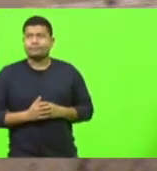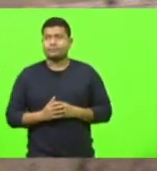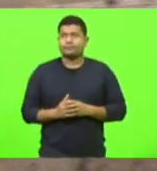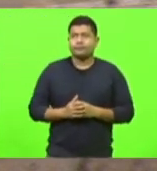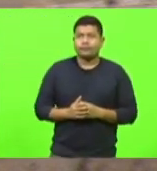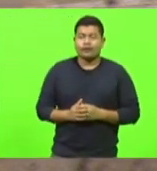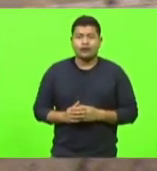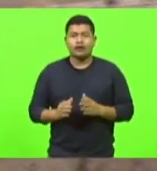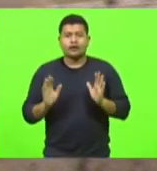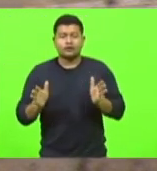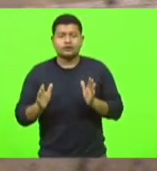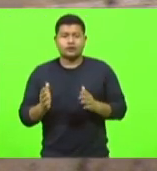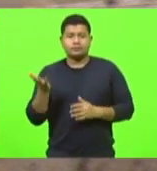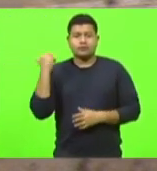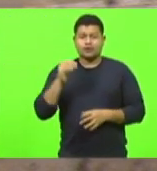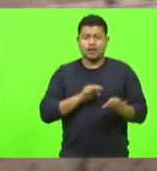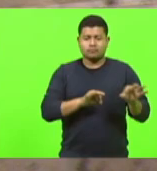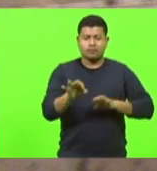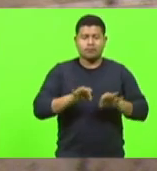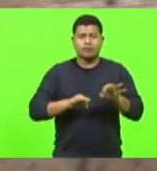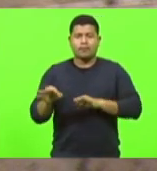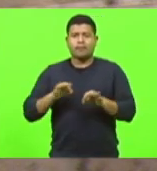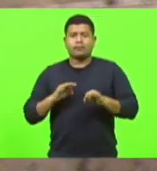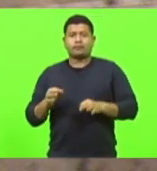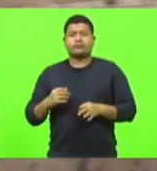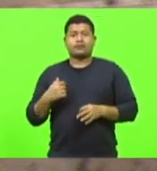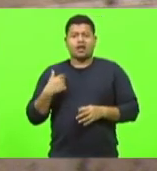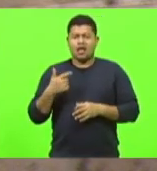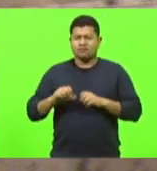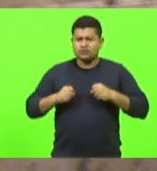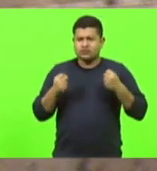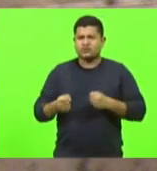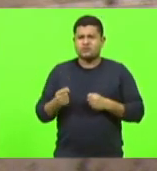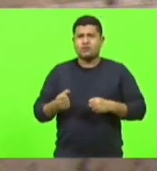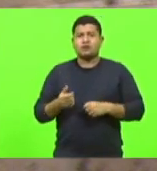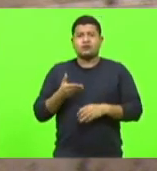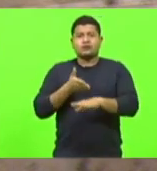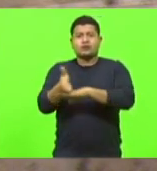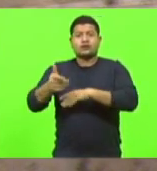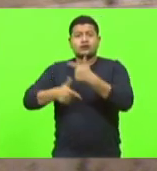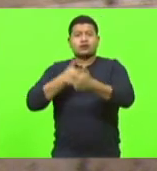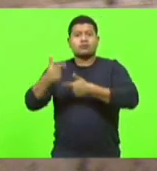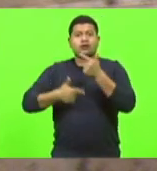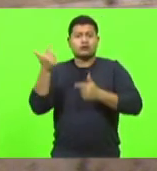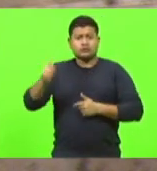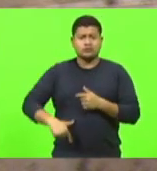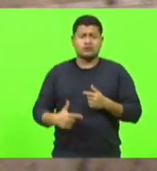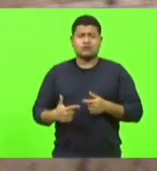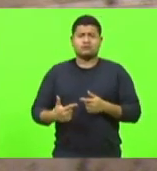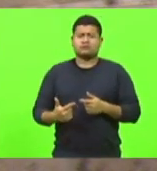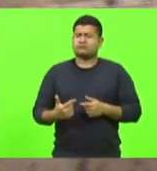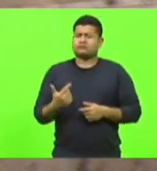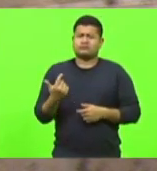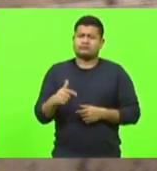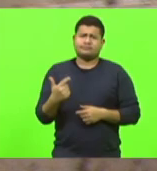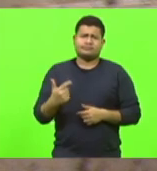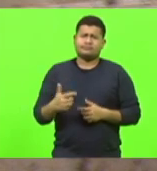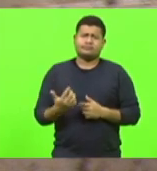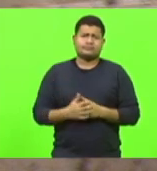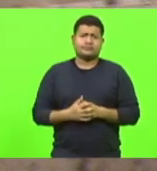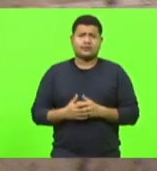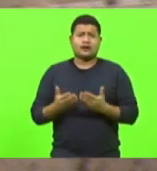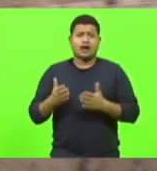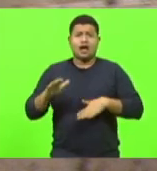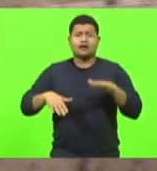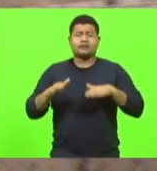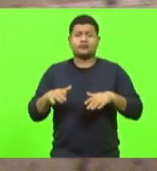ela não vai buscar outros meios de fonte de renda ela não vai buscar a empreender mais e as e ela